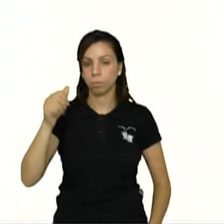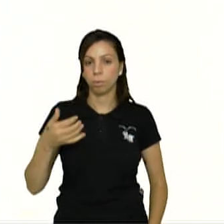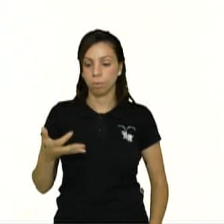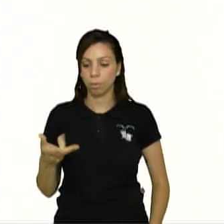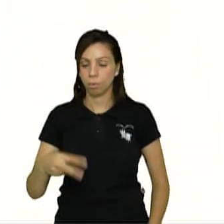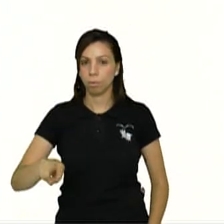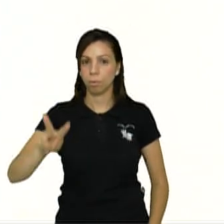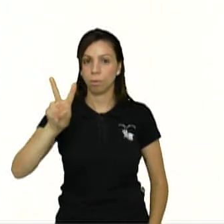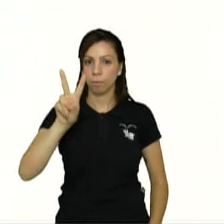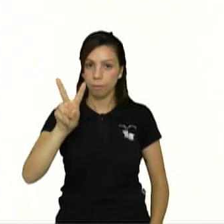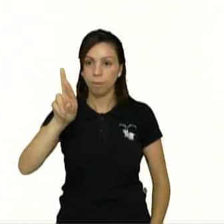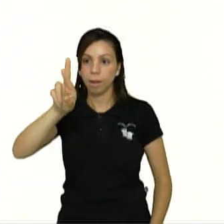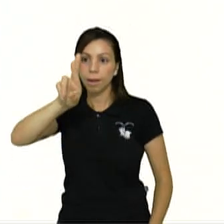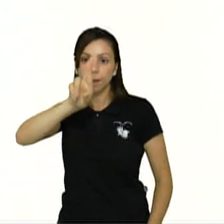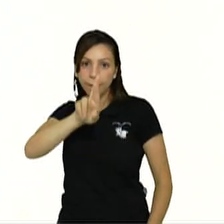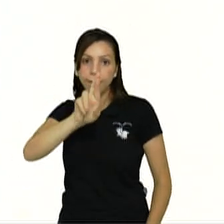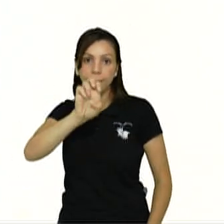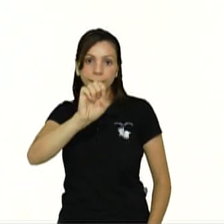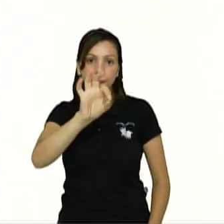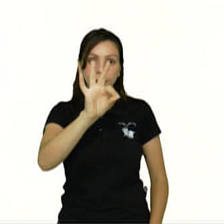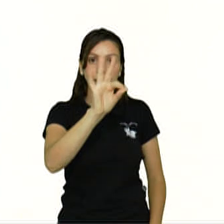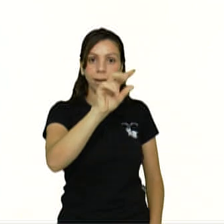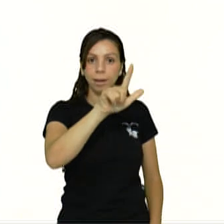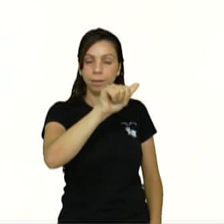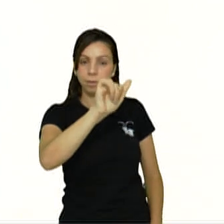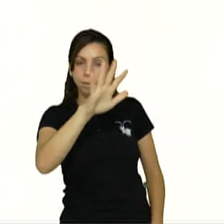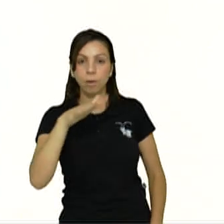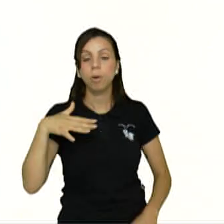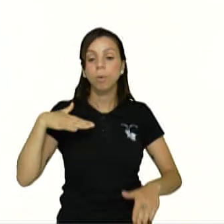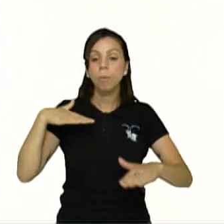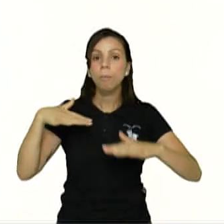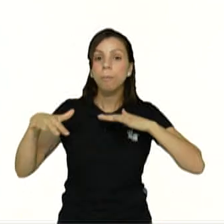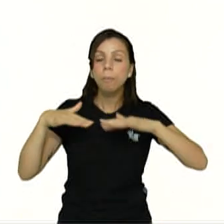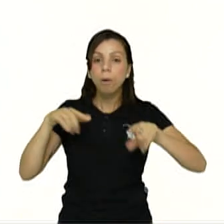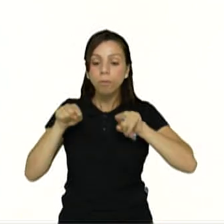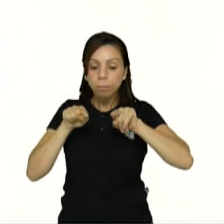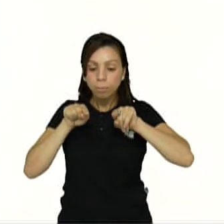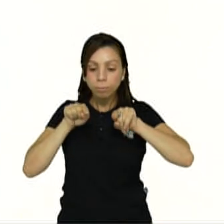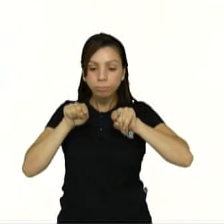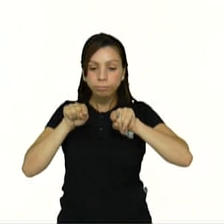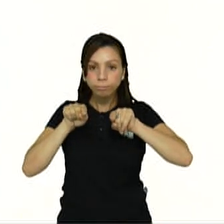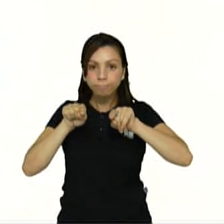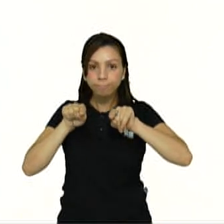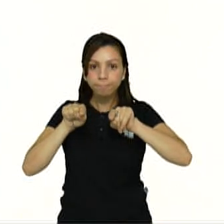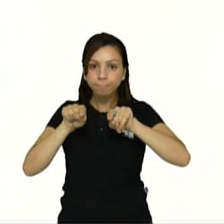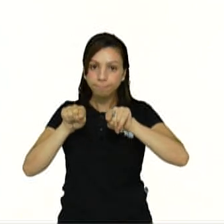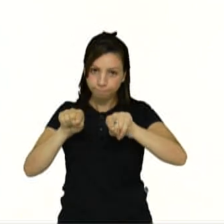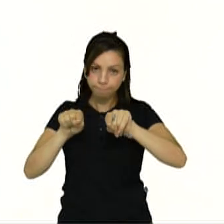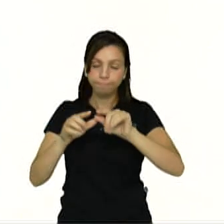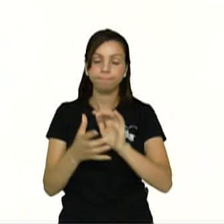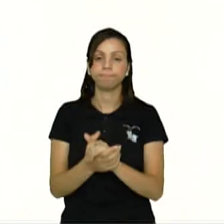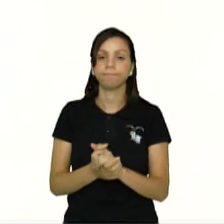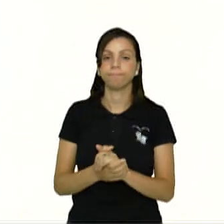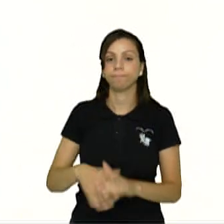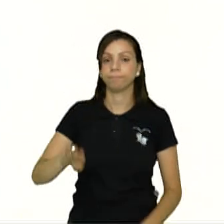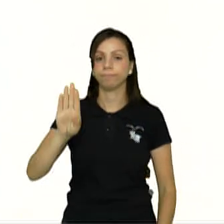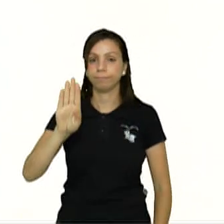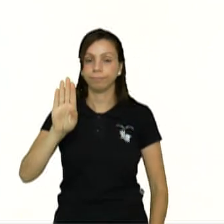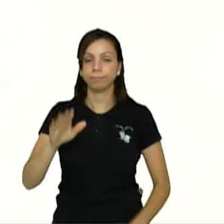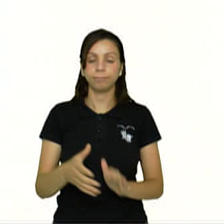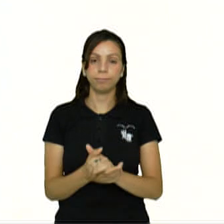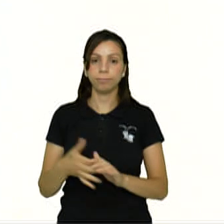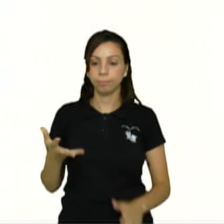velocidade relativa caso eles estejam se movimentando na mesma direção e no mesmo sentido. Letra B,